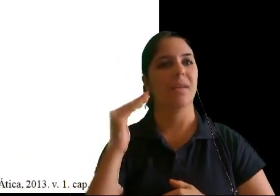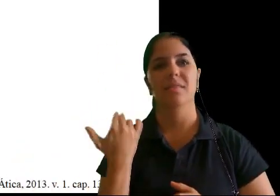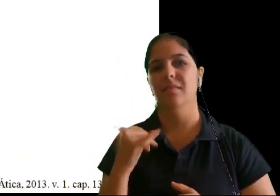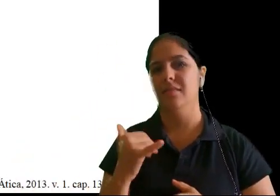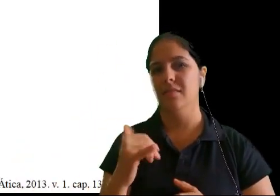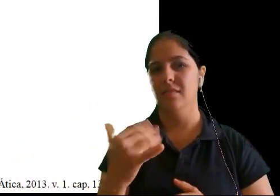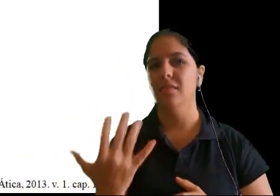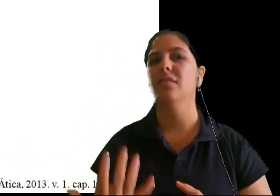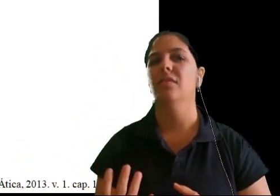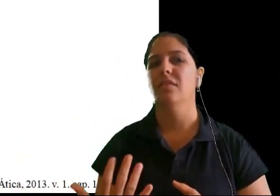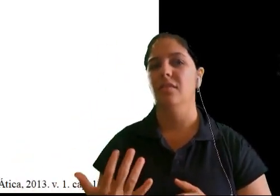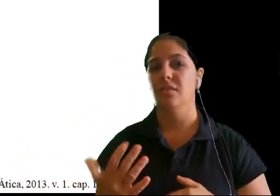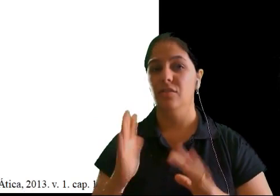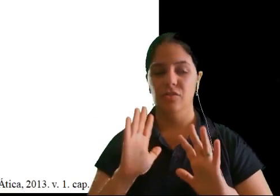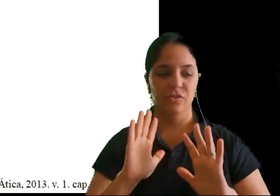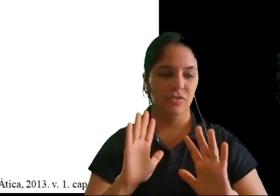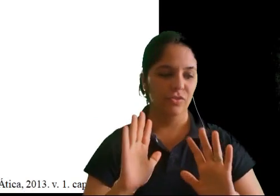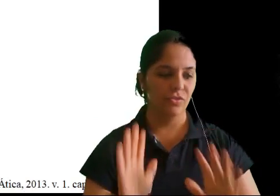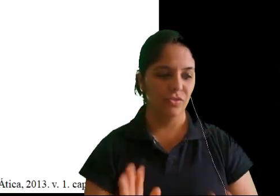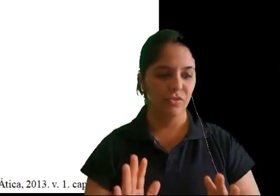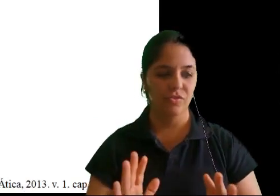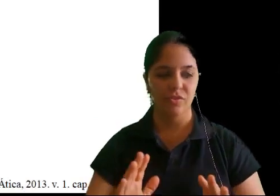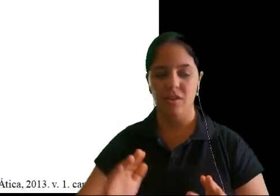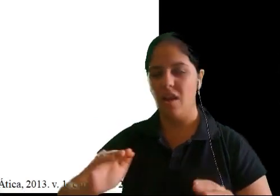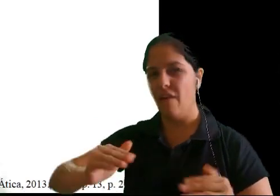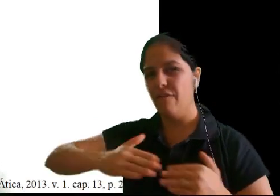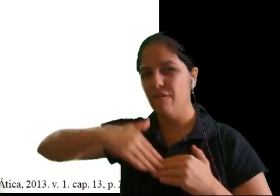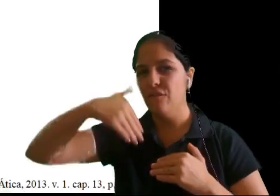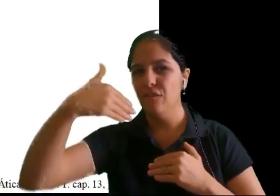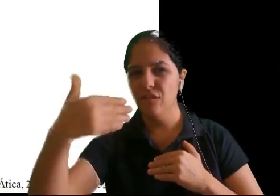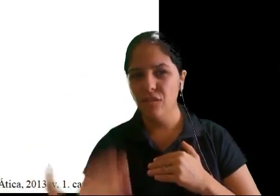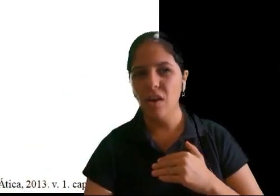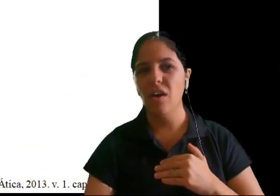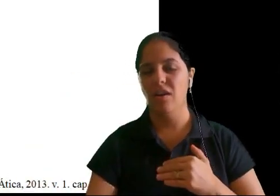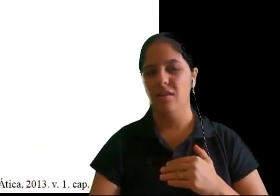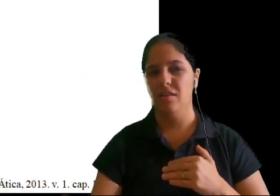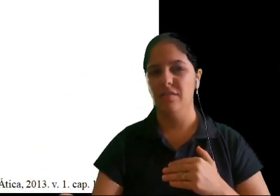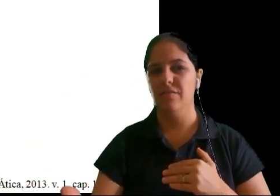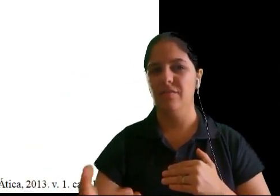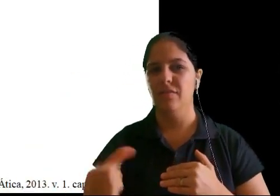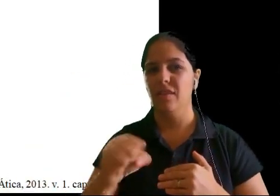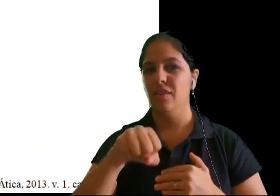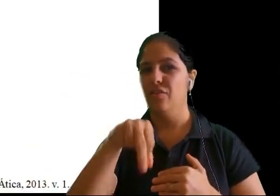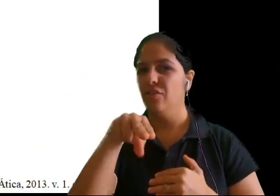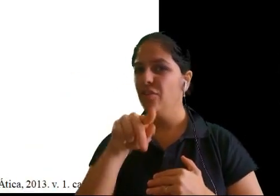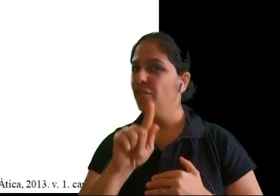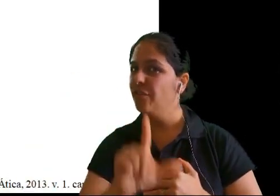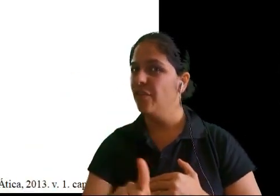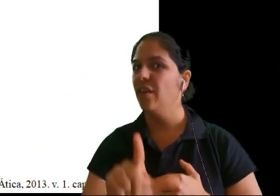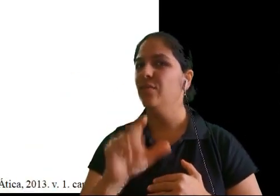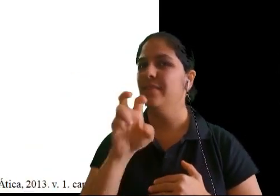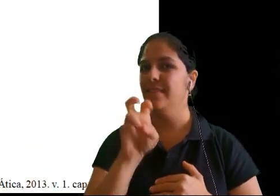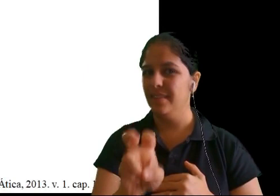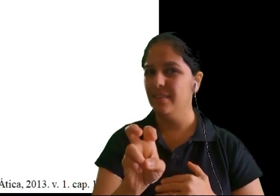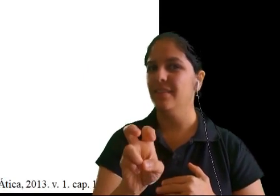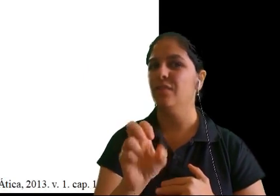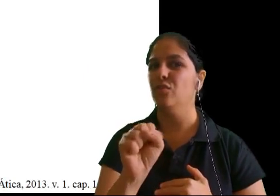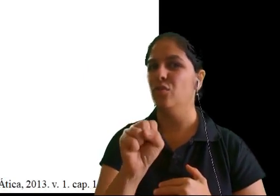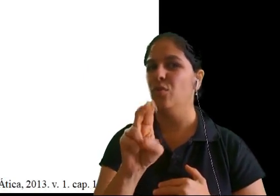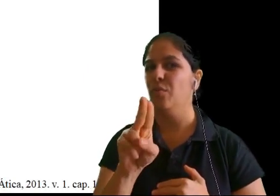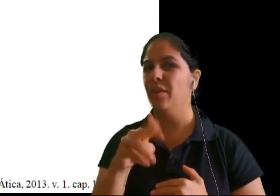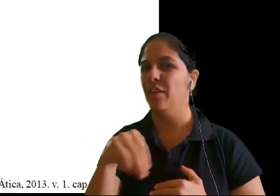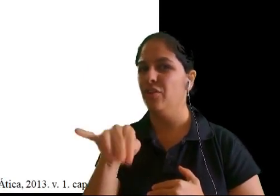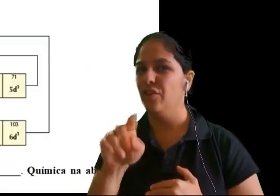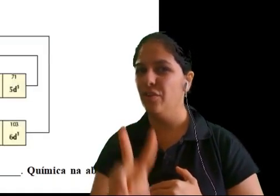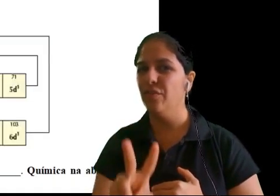mais energético, enquanto o nível mais externo é o nível 5, que tem o